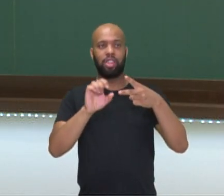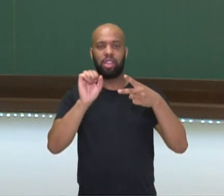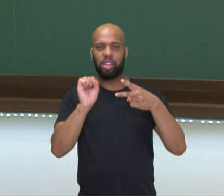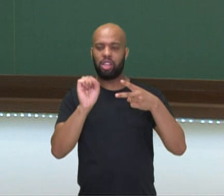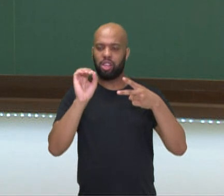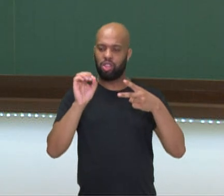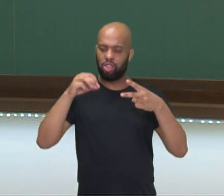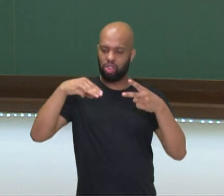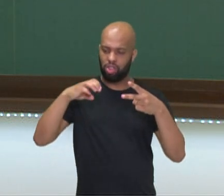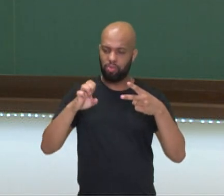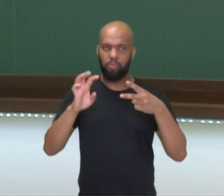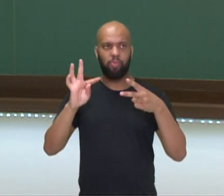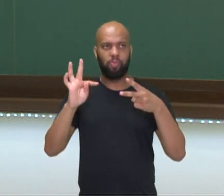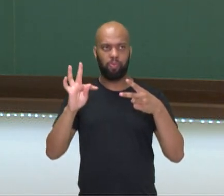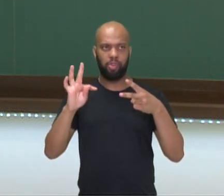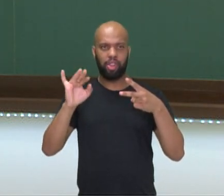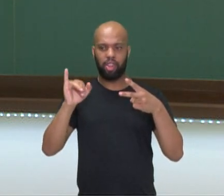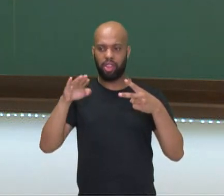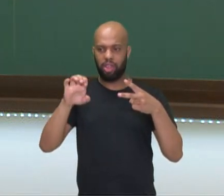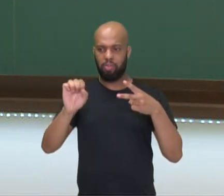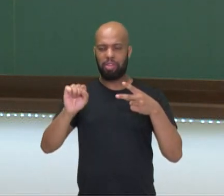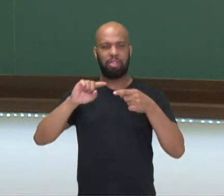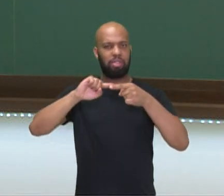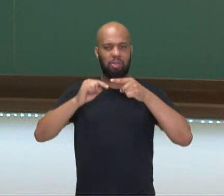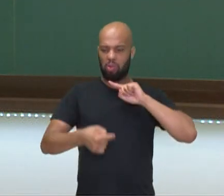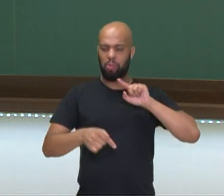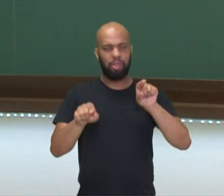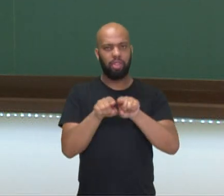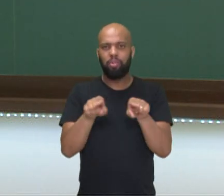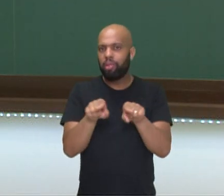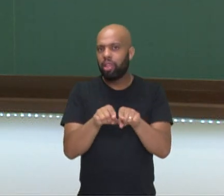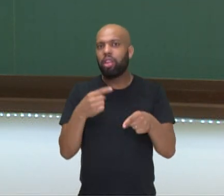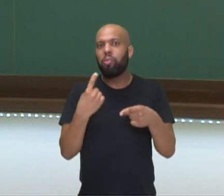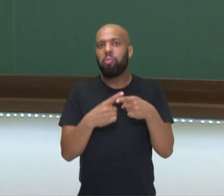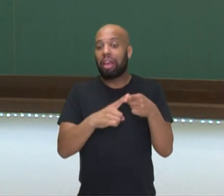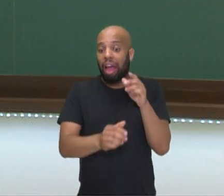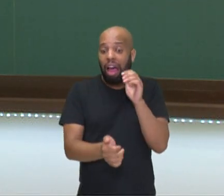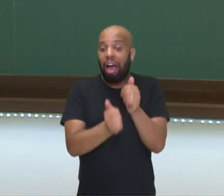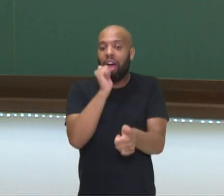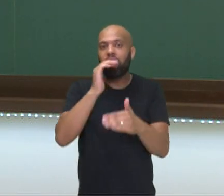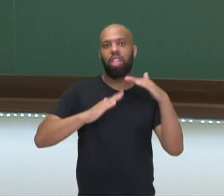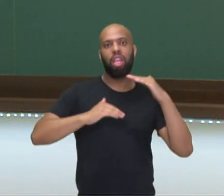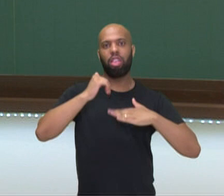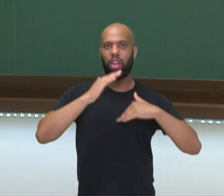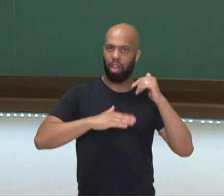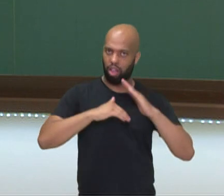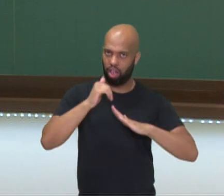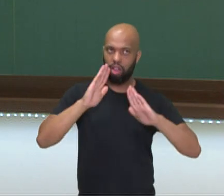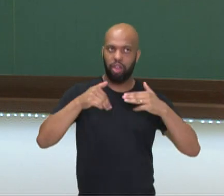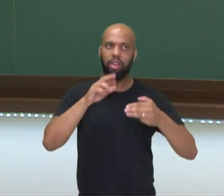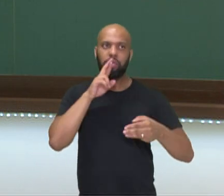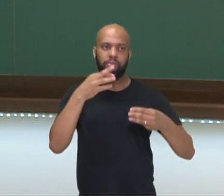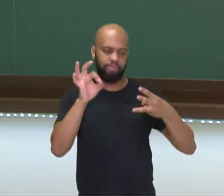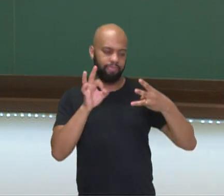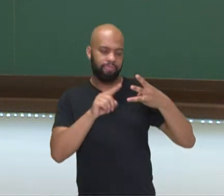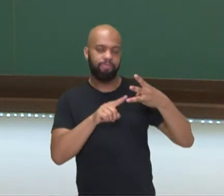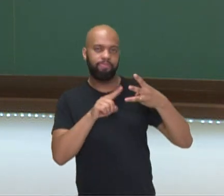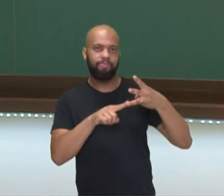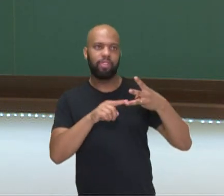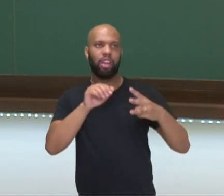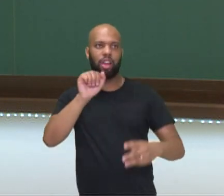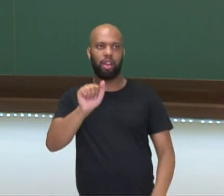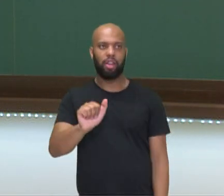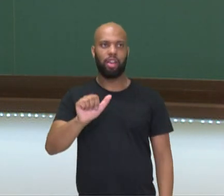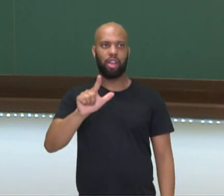porque a função aqui é insistir na questão do atleta. Então, a resposta correta para a primeira pergunta